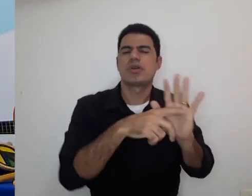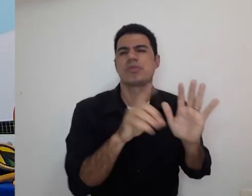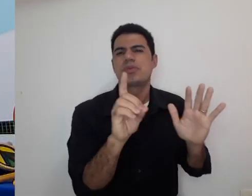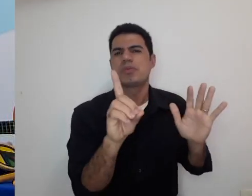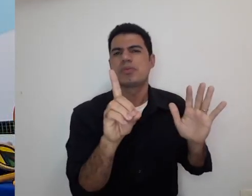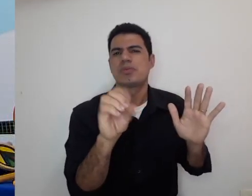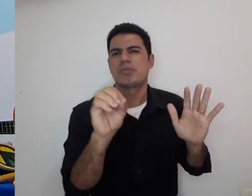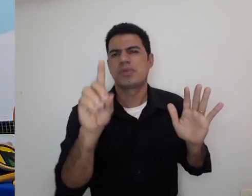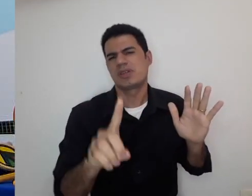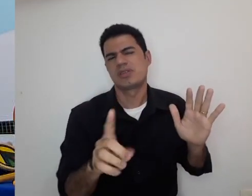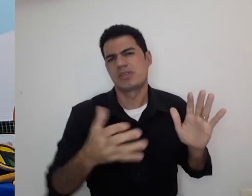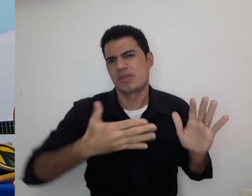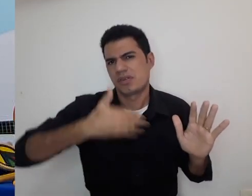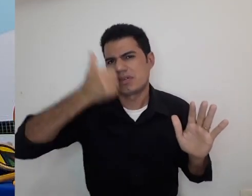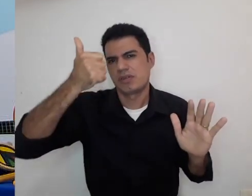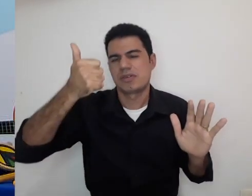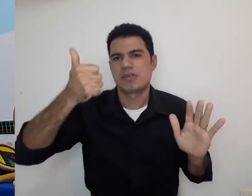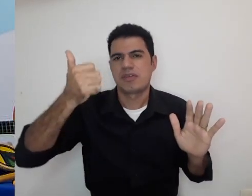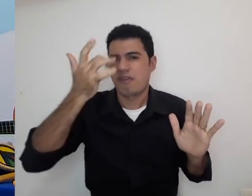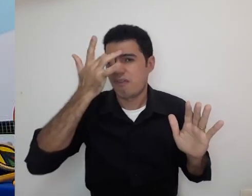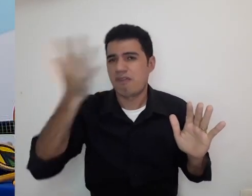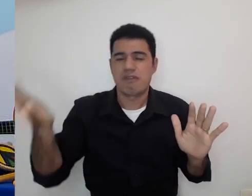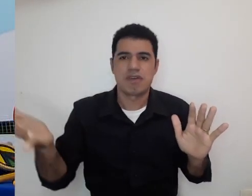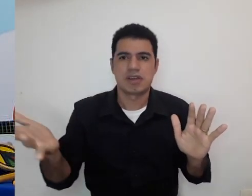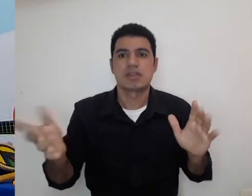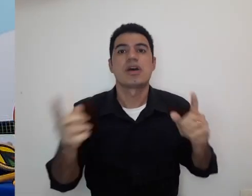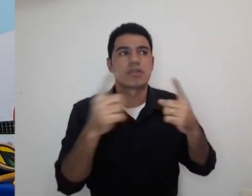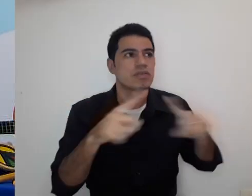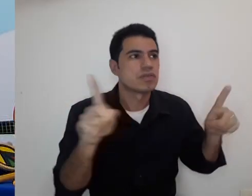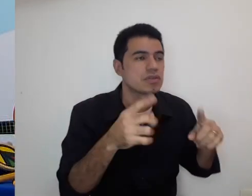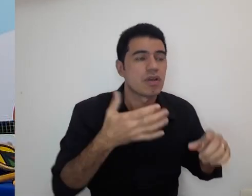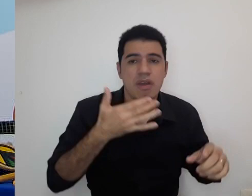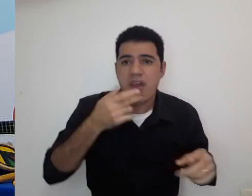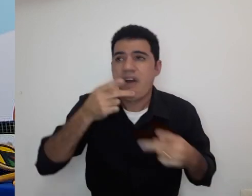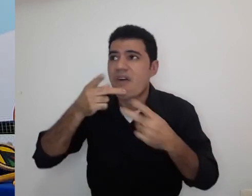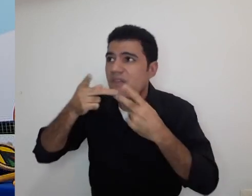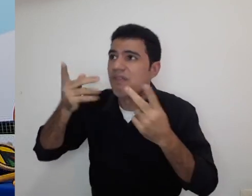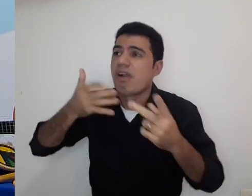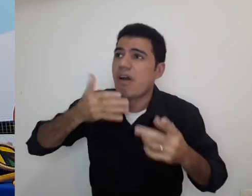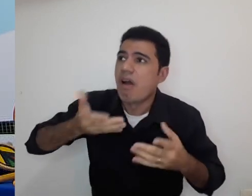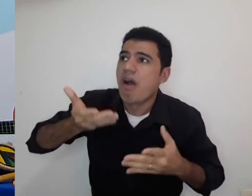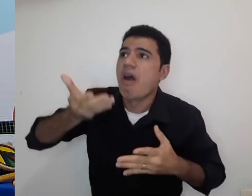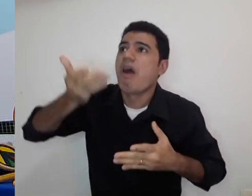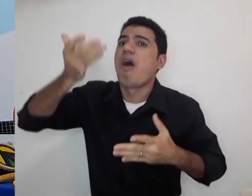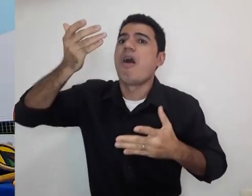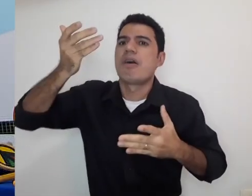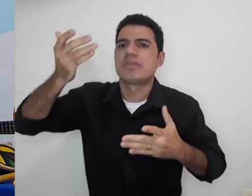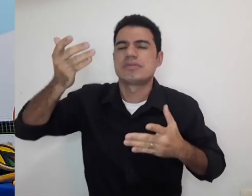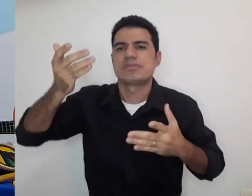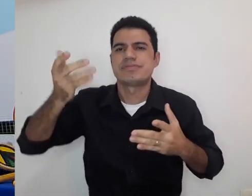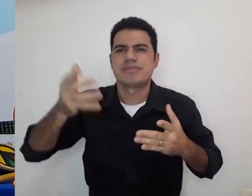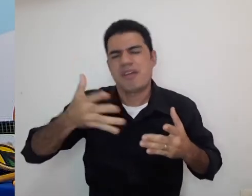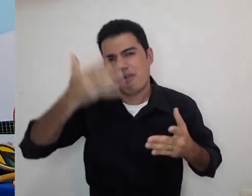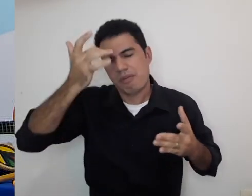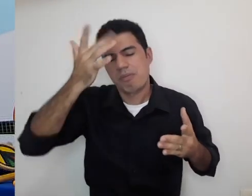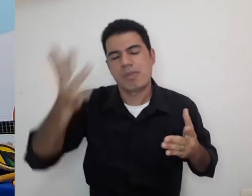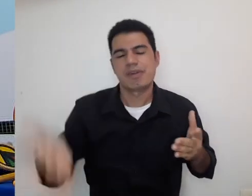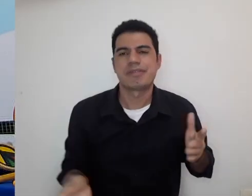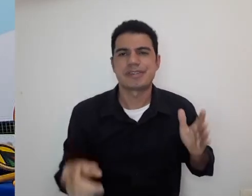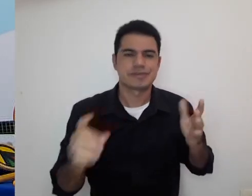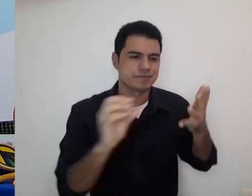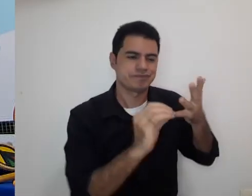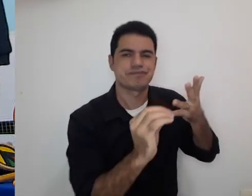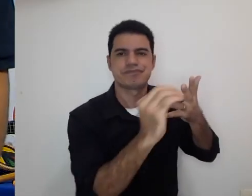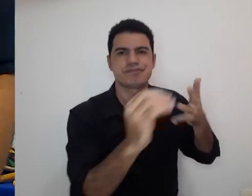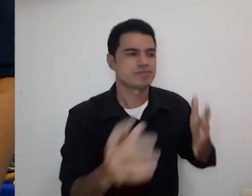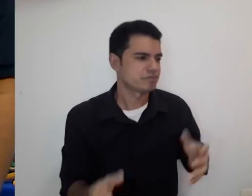o que facilitou na hora de cantar a nota, na hora de solfejar as notas musicais. Agora vamos uma dica